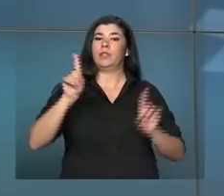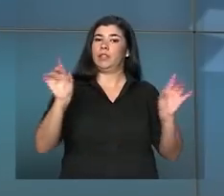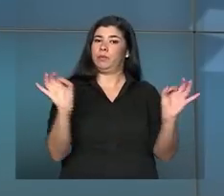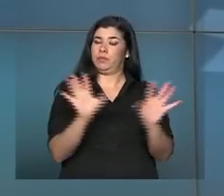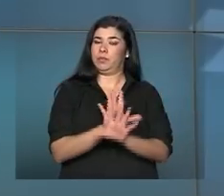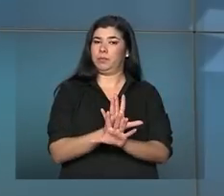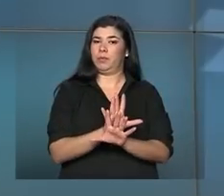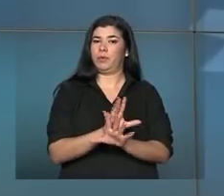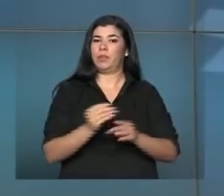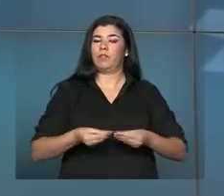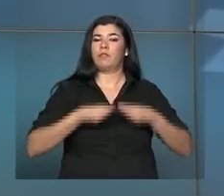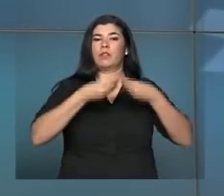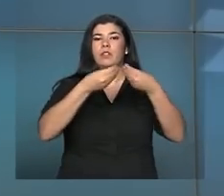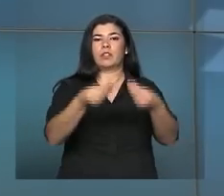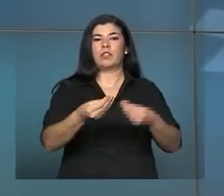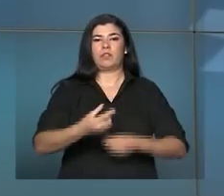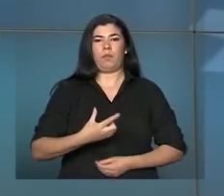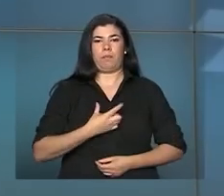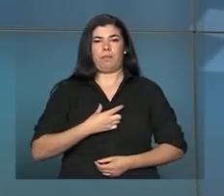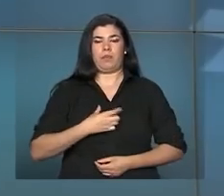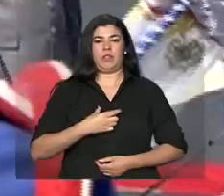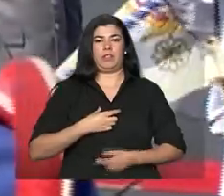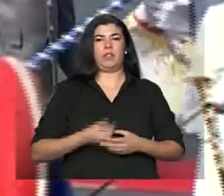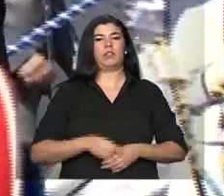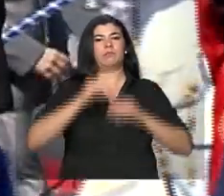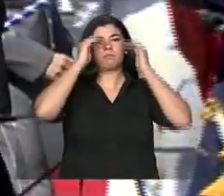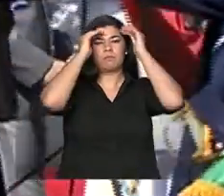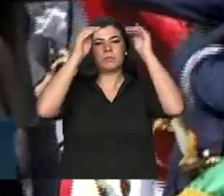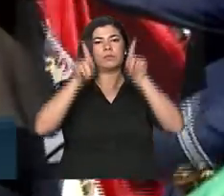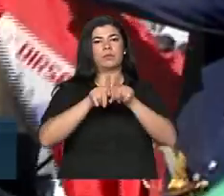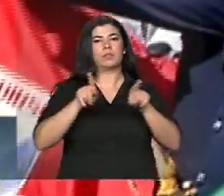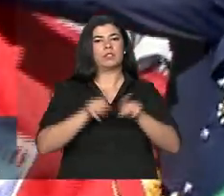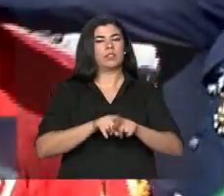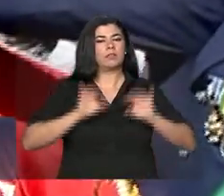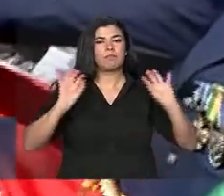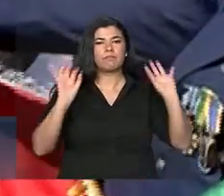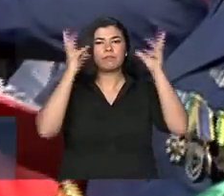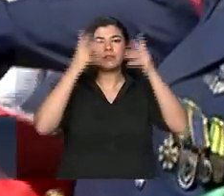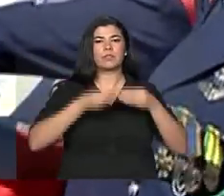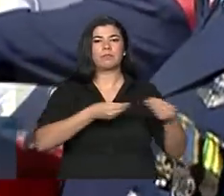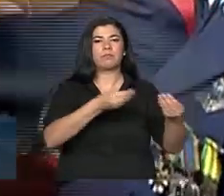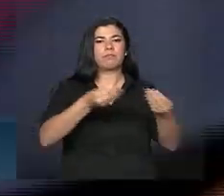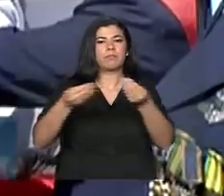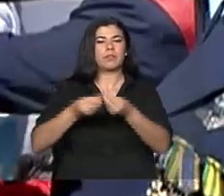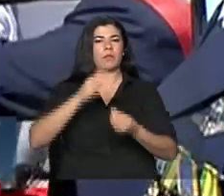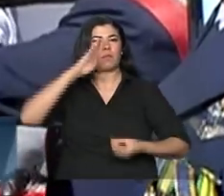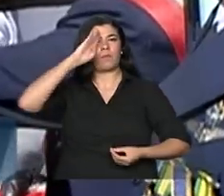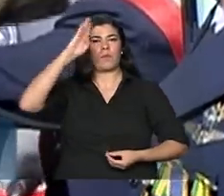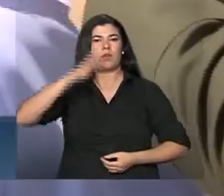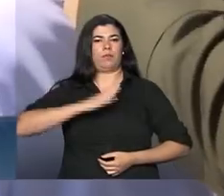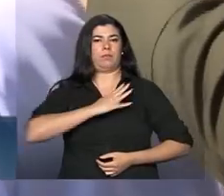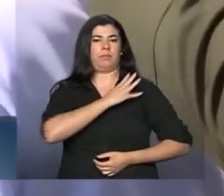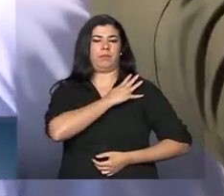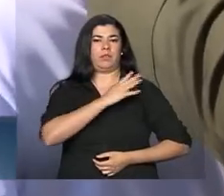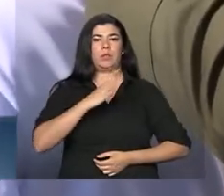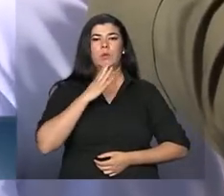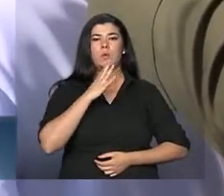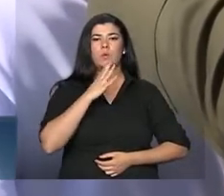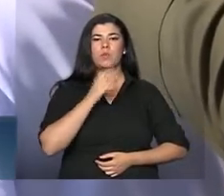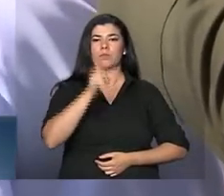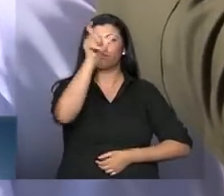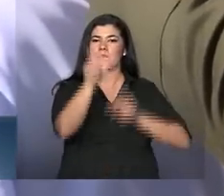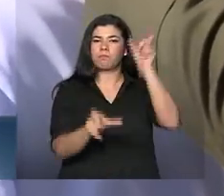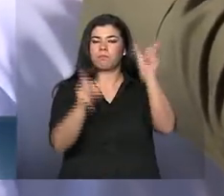depois, foi entregue a Medalha da Ordem do Mérito Militar. A condecoração é concedida pelo Exército Brasileiro em reconhecimento a